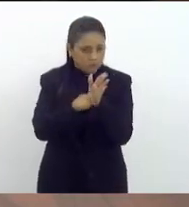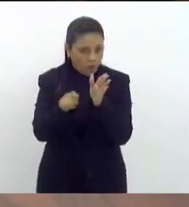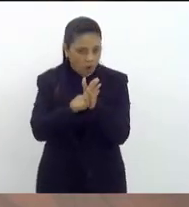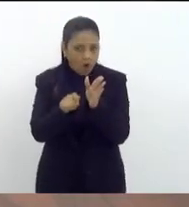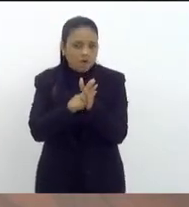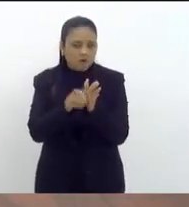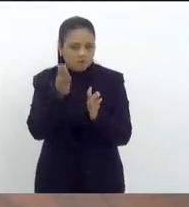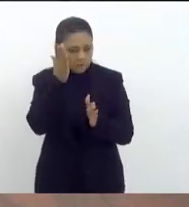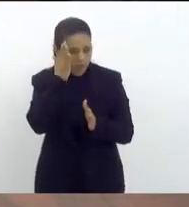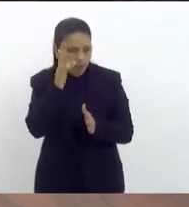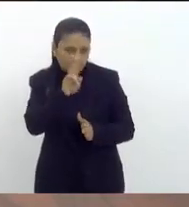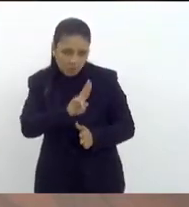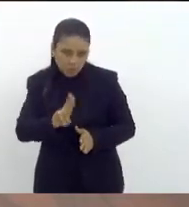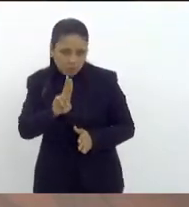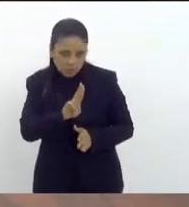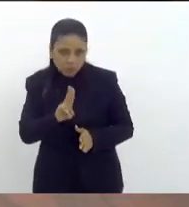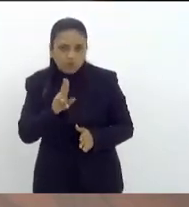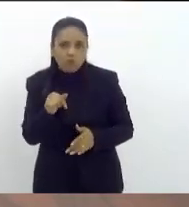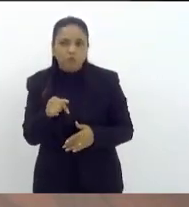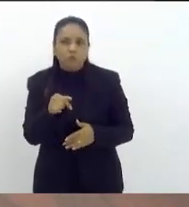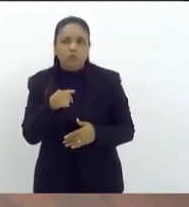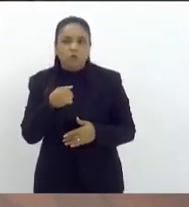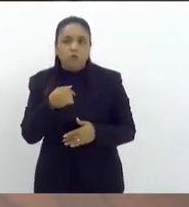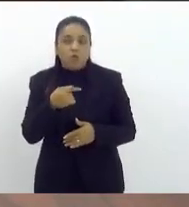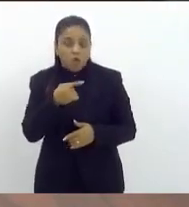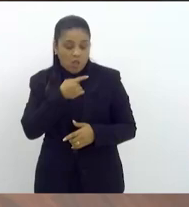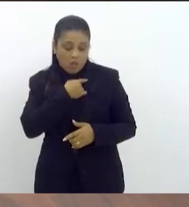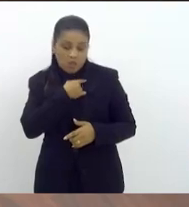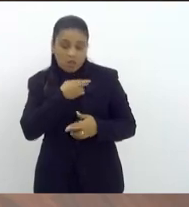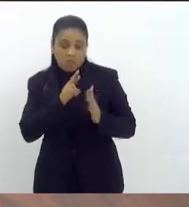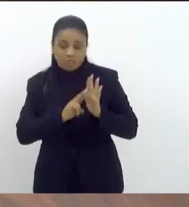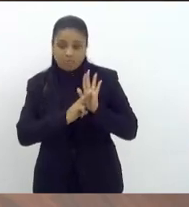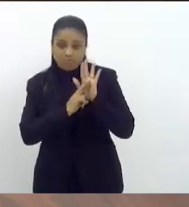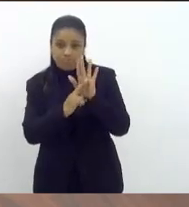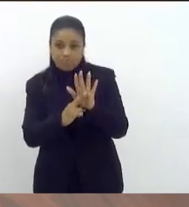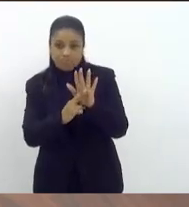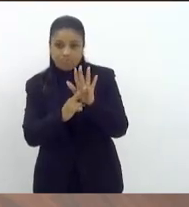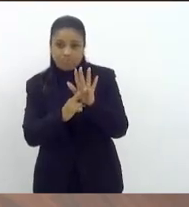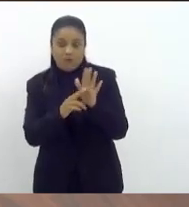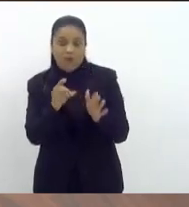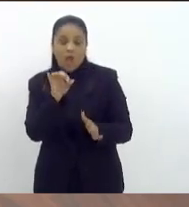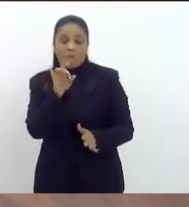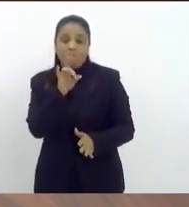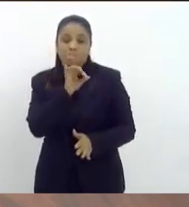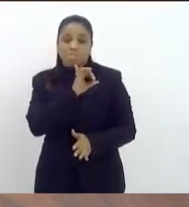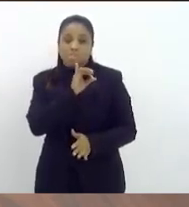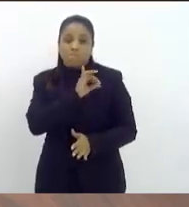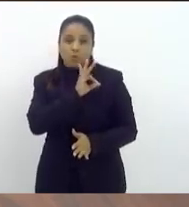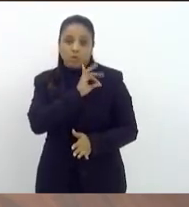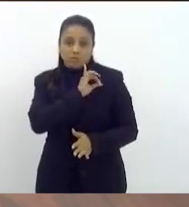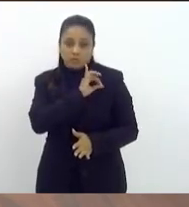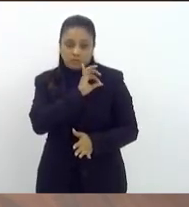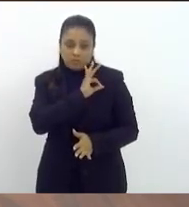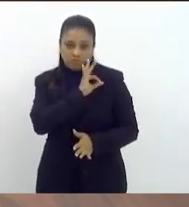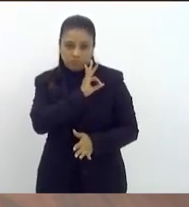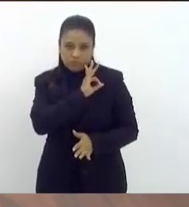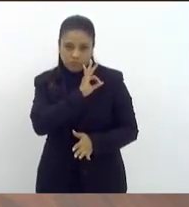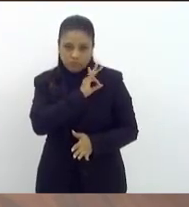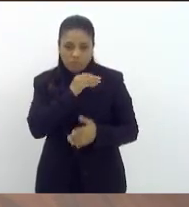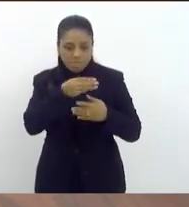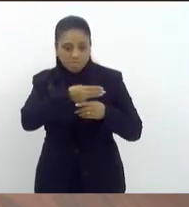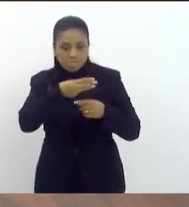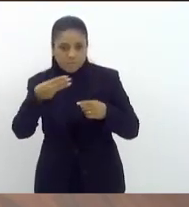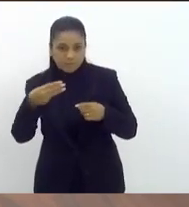tanto é que aqui ó eu melhor aqui representa a Polícia Militar do Estado do Rio de Janeiro Nós estamos vendo